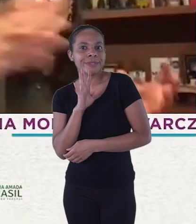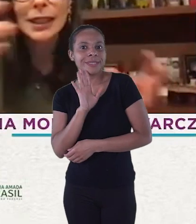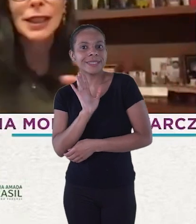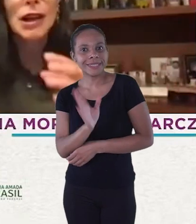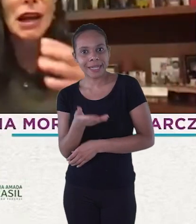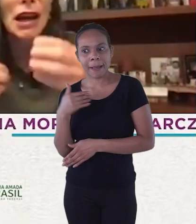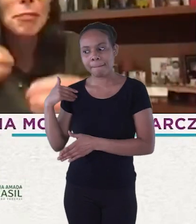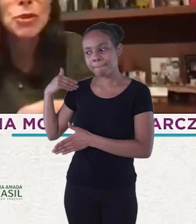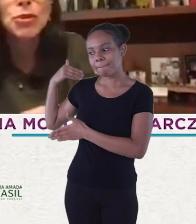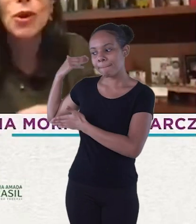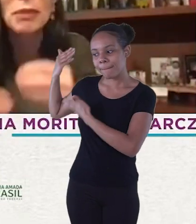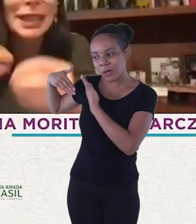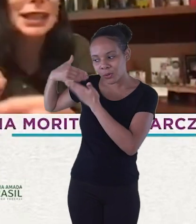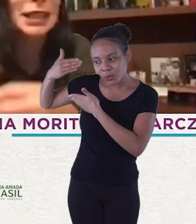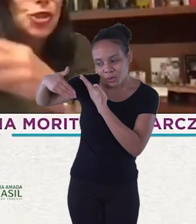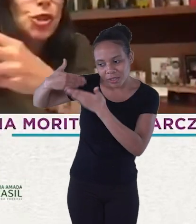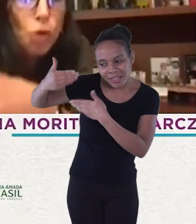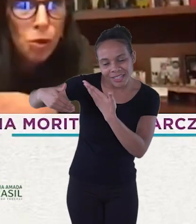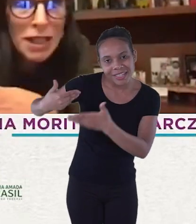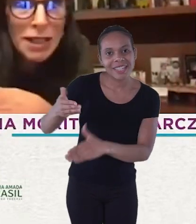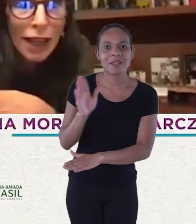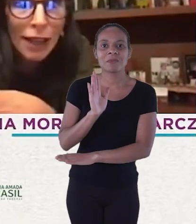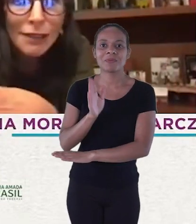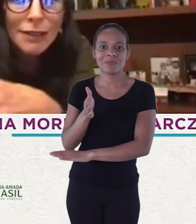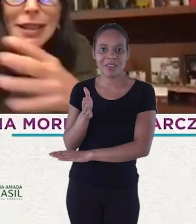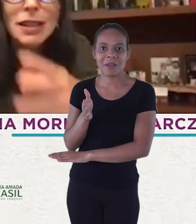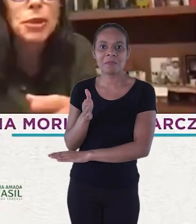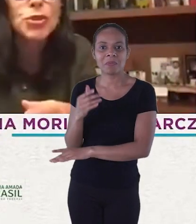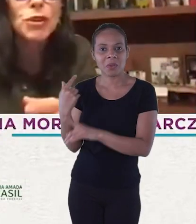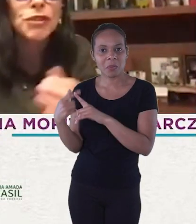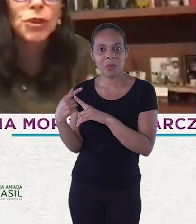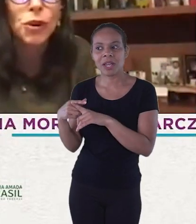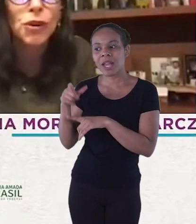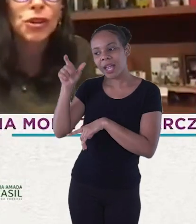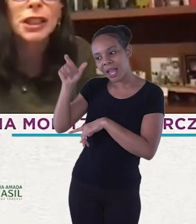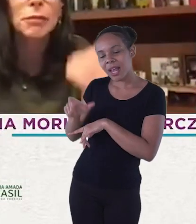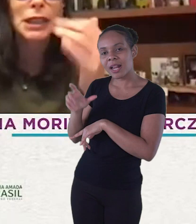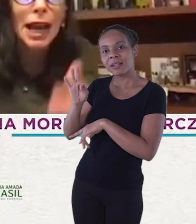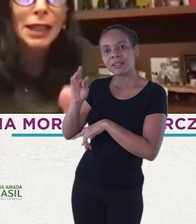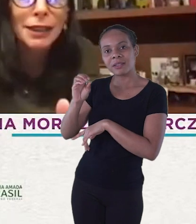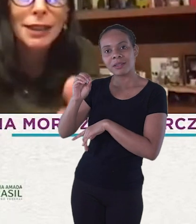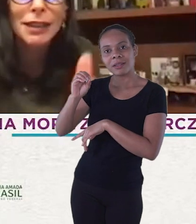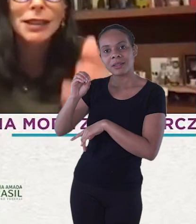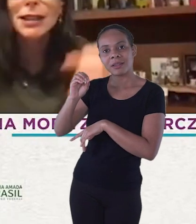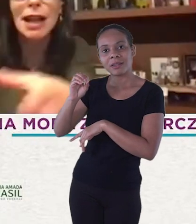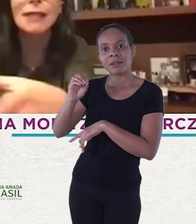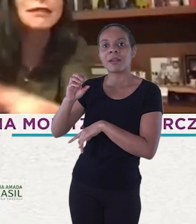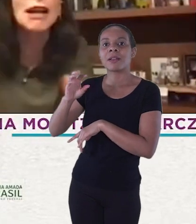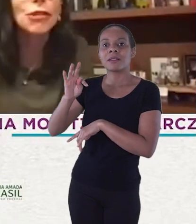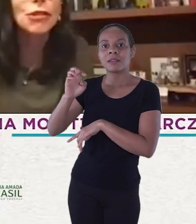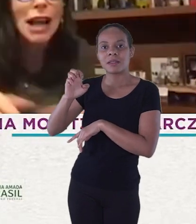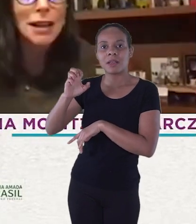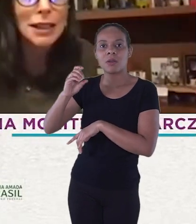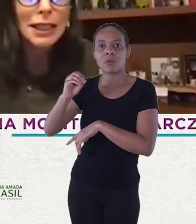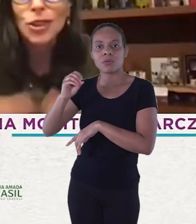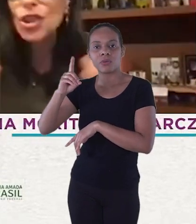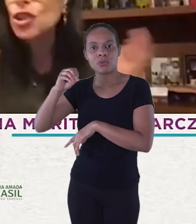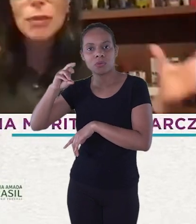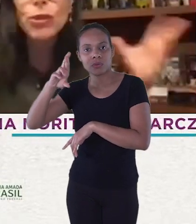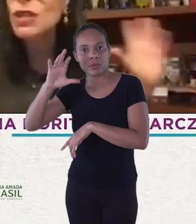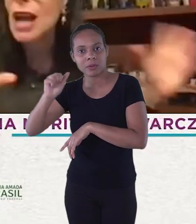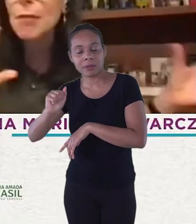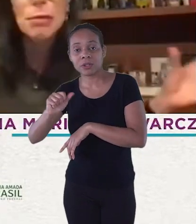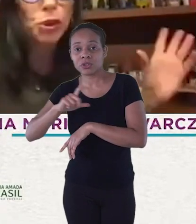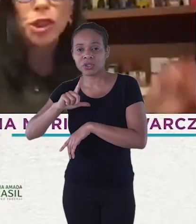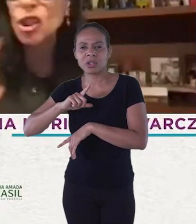processo em que a pessoa para quem ela ditou umas cartas, essa pessoa foi incriminada e as cartas estavam lá.